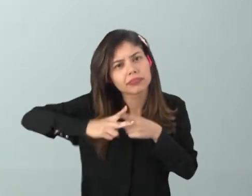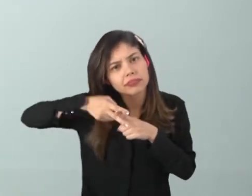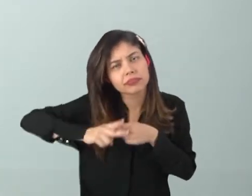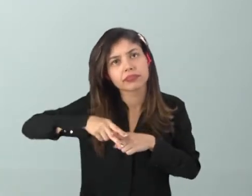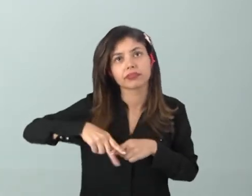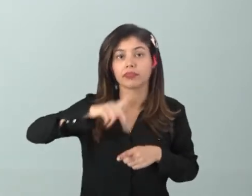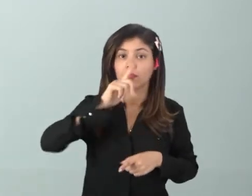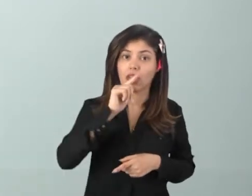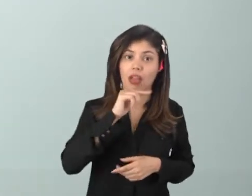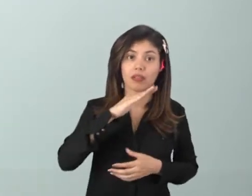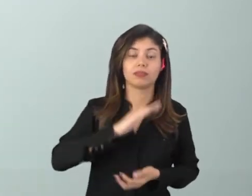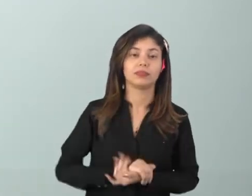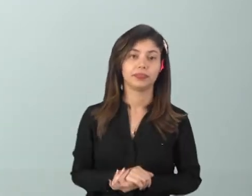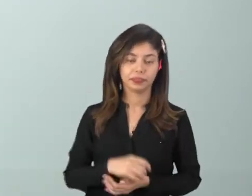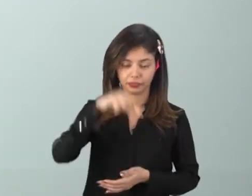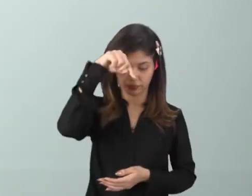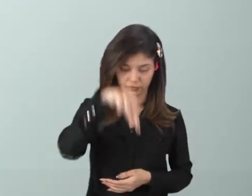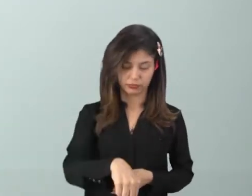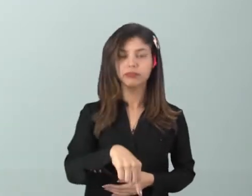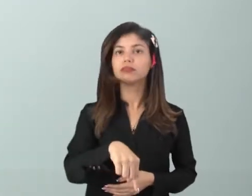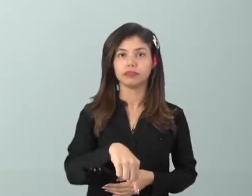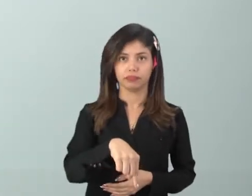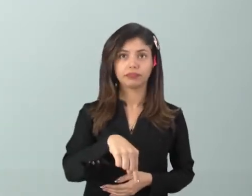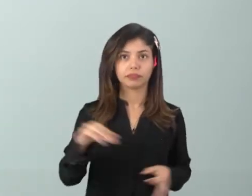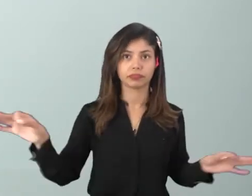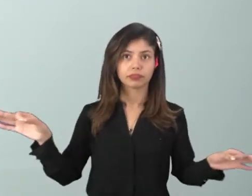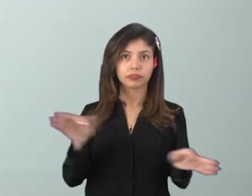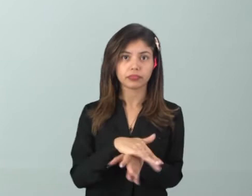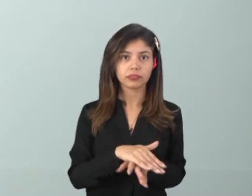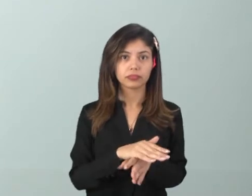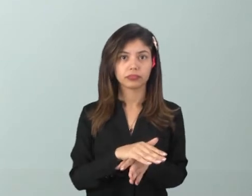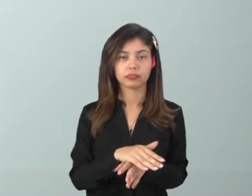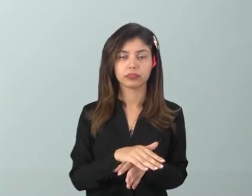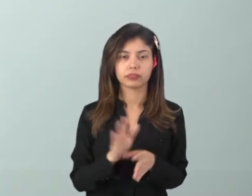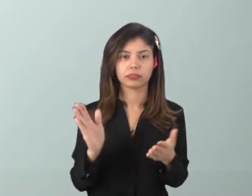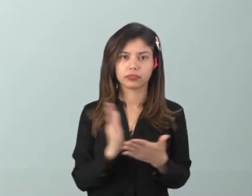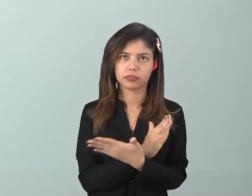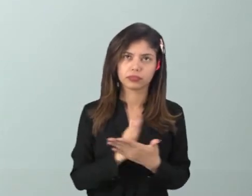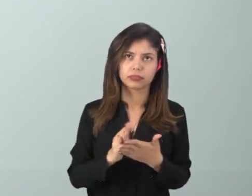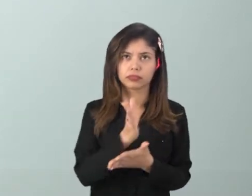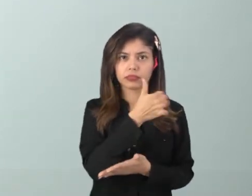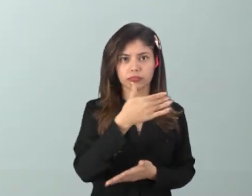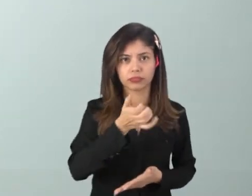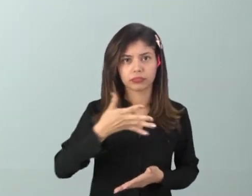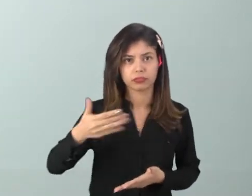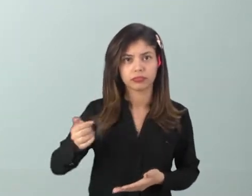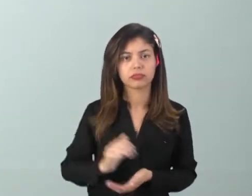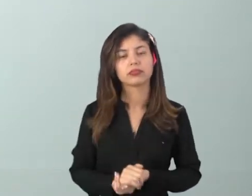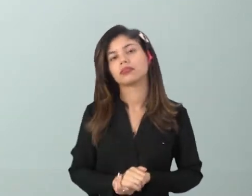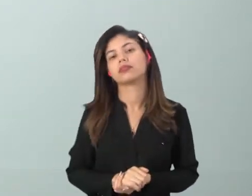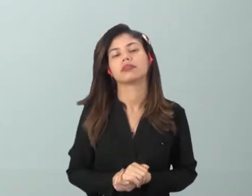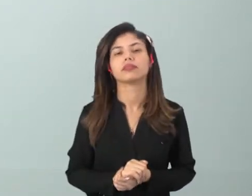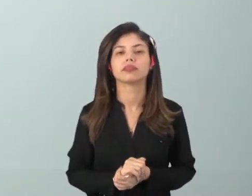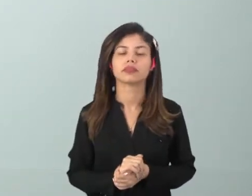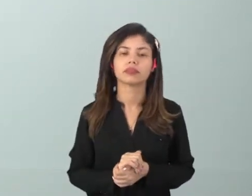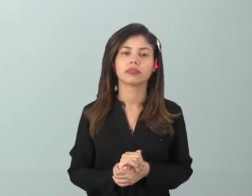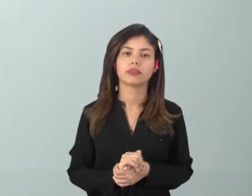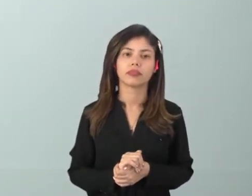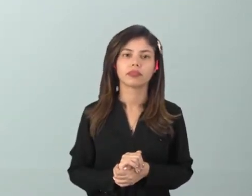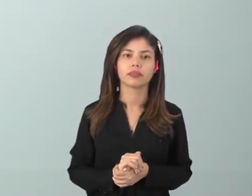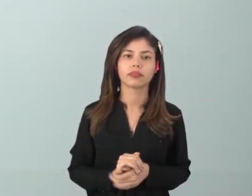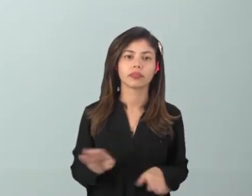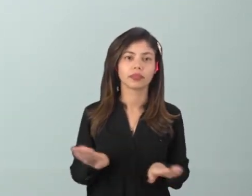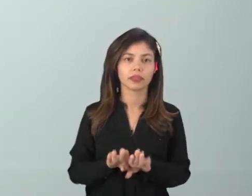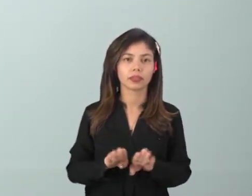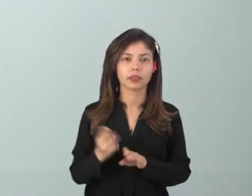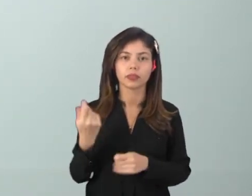esses equipamentos naquela região da água ali e acaba prejudicando alguns peixes e outros animais marinhos, tá? E o impacto